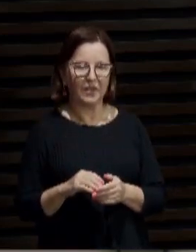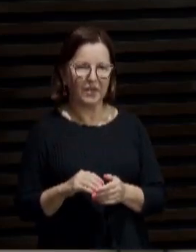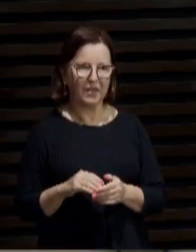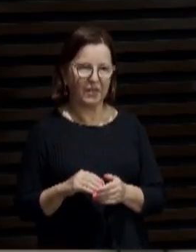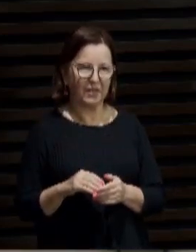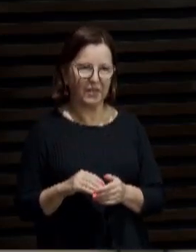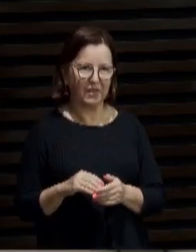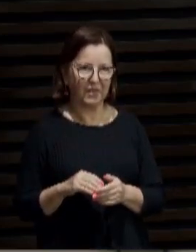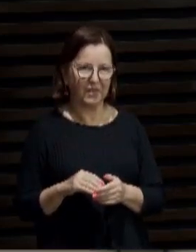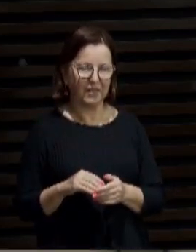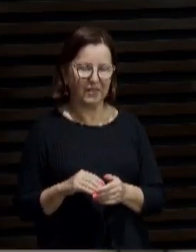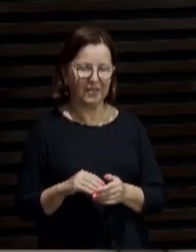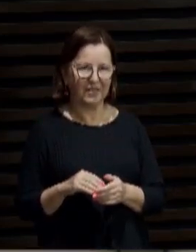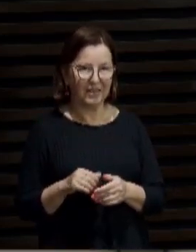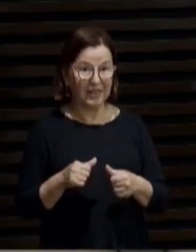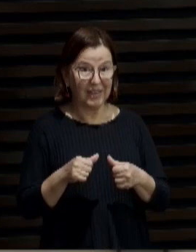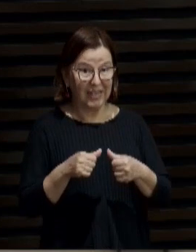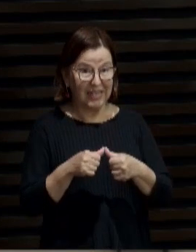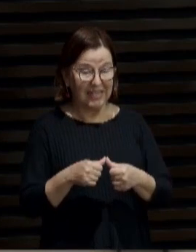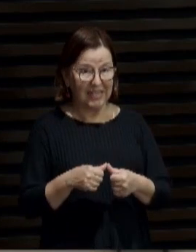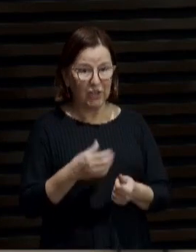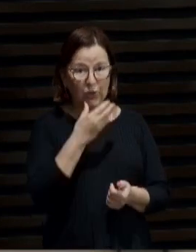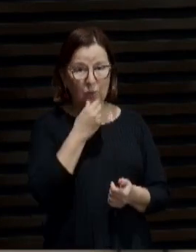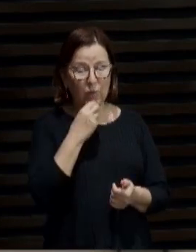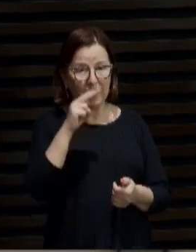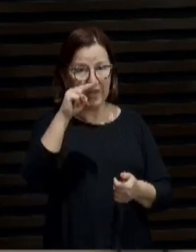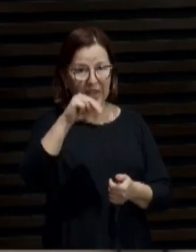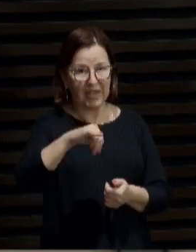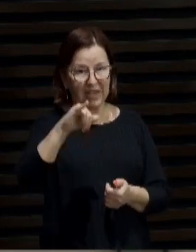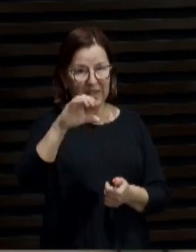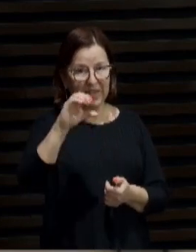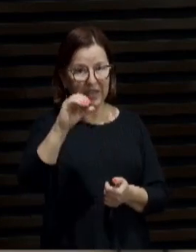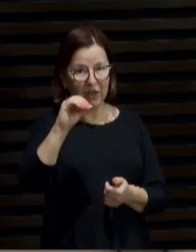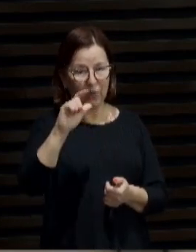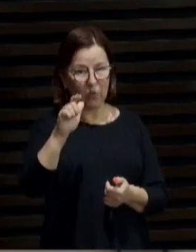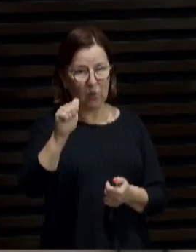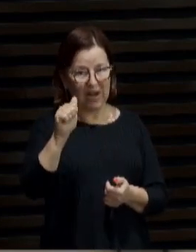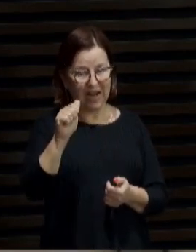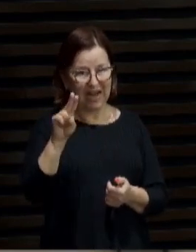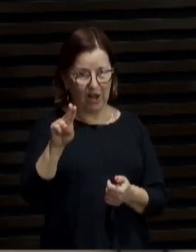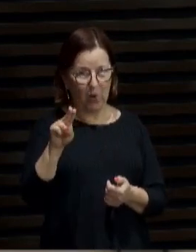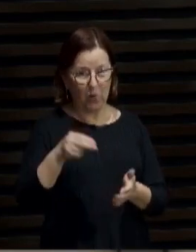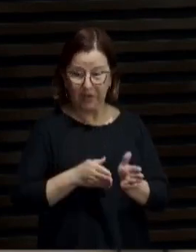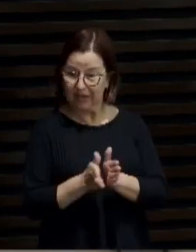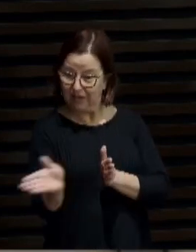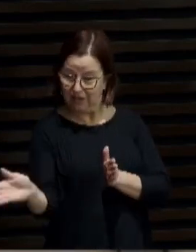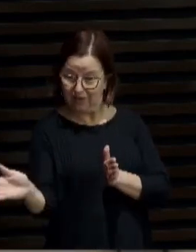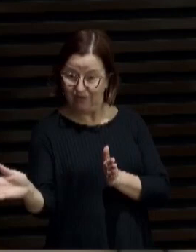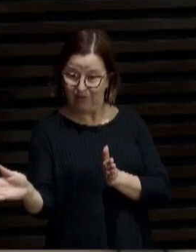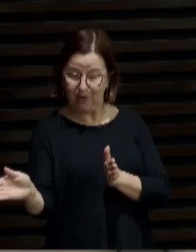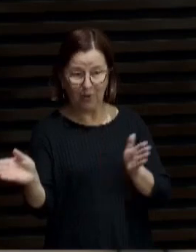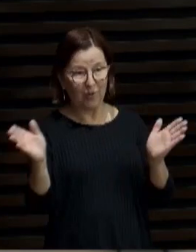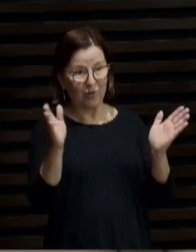Segundo essa tese desses historiadores, Nicolau havia se desviado do caminho. Veja que é caminho com C maiúsculo. Eu sou